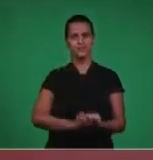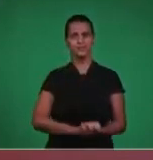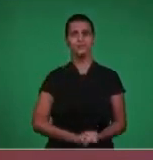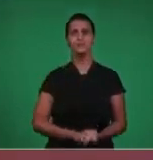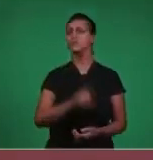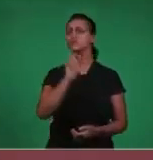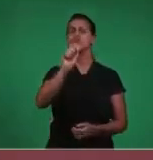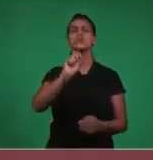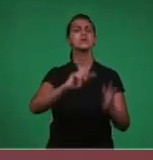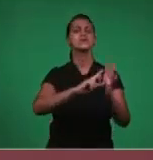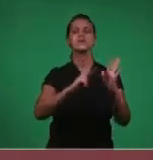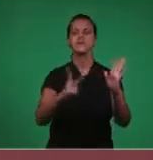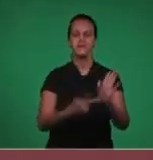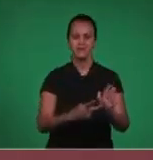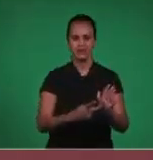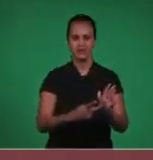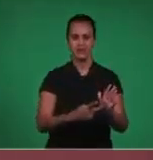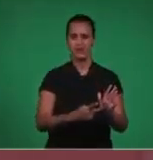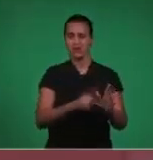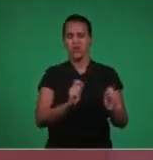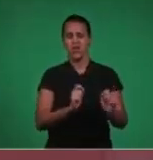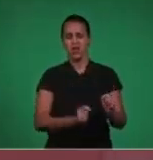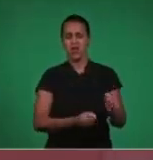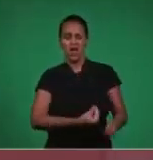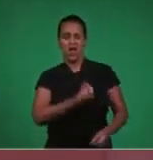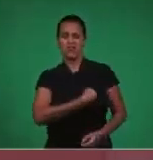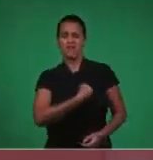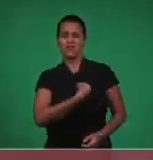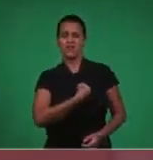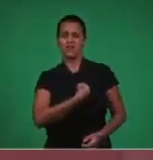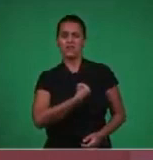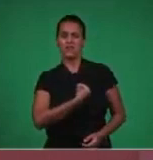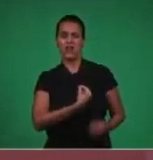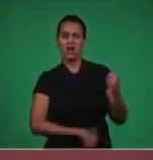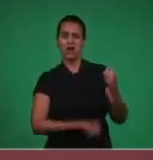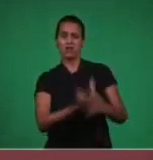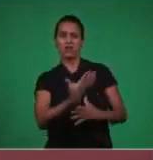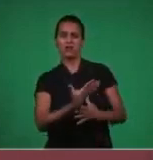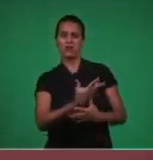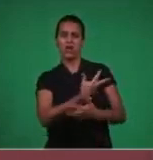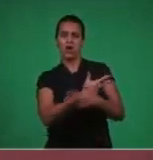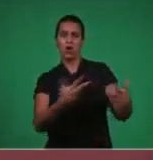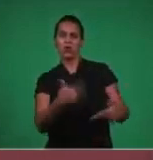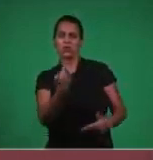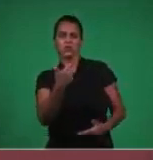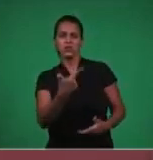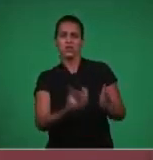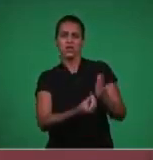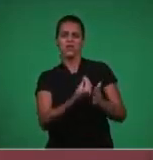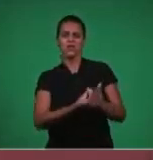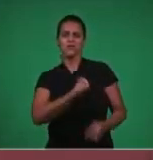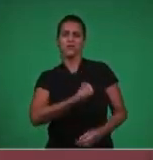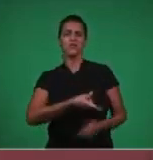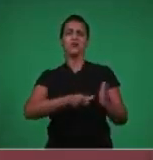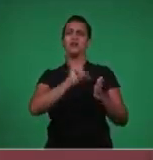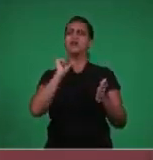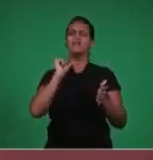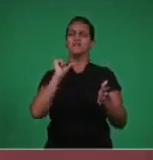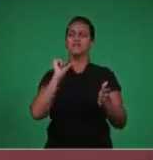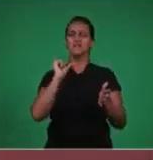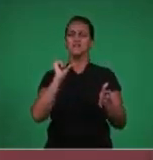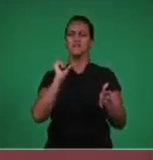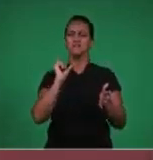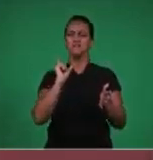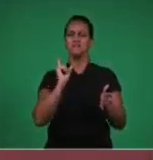teria surgido do inanimado, ou seja, a matéria não viva teria dado origem à vida, ao